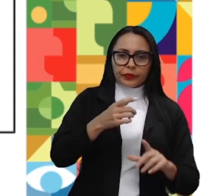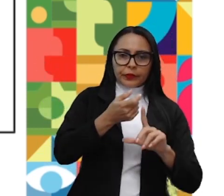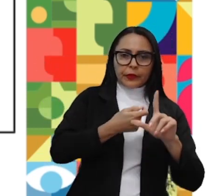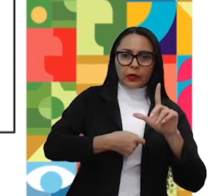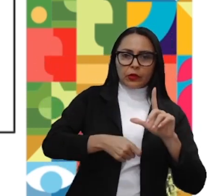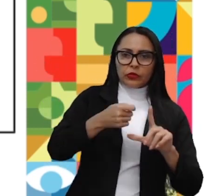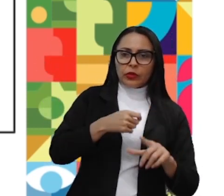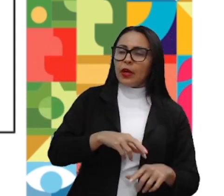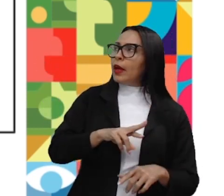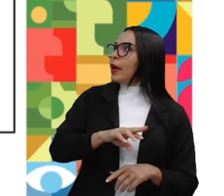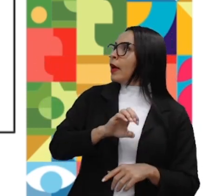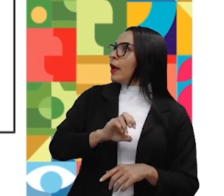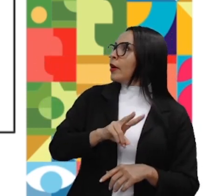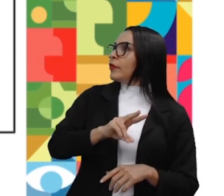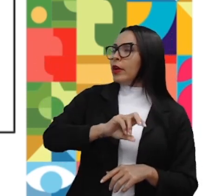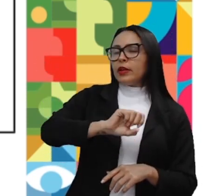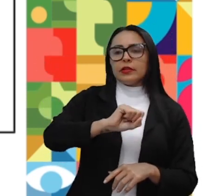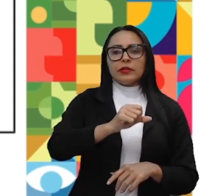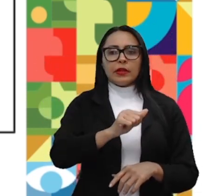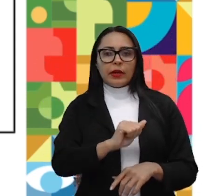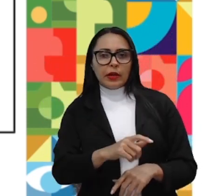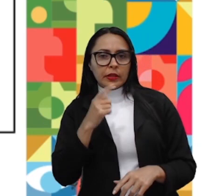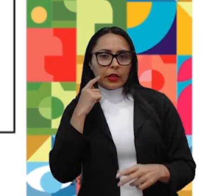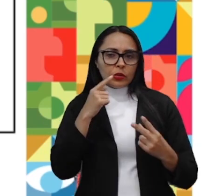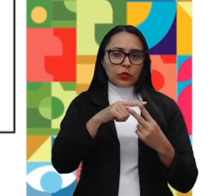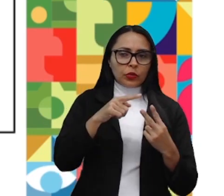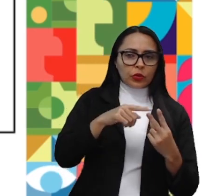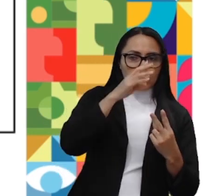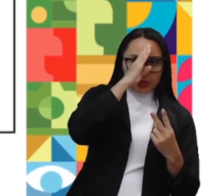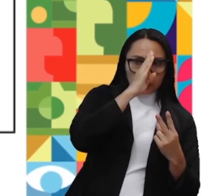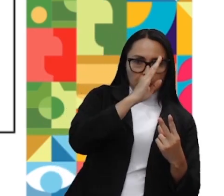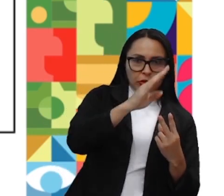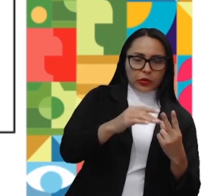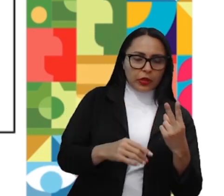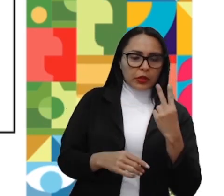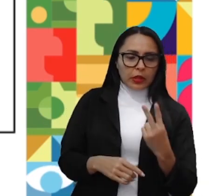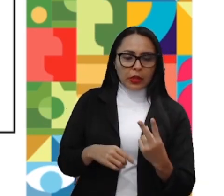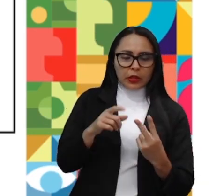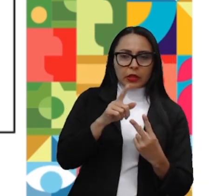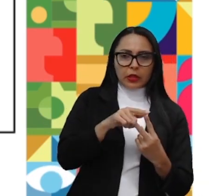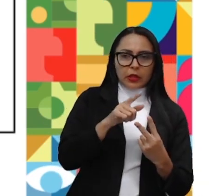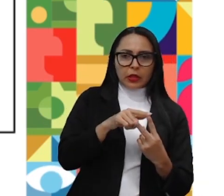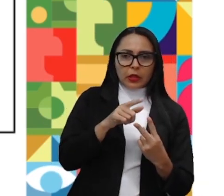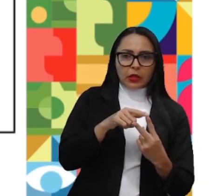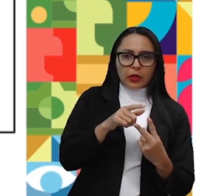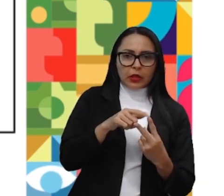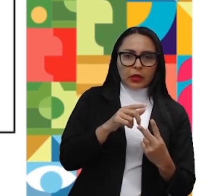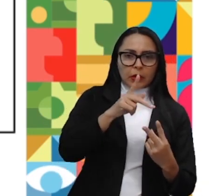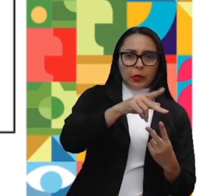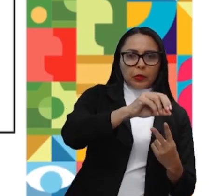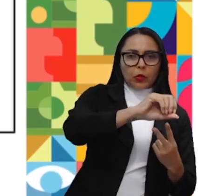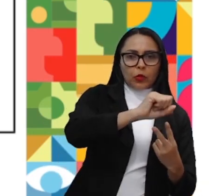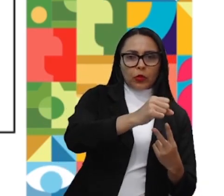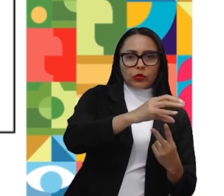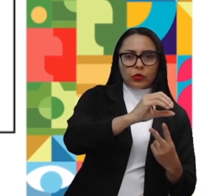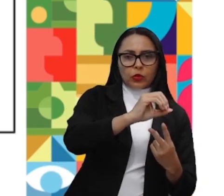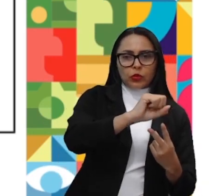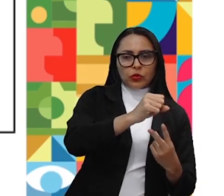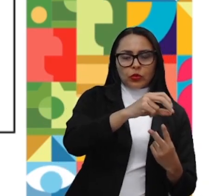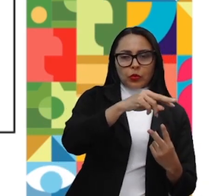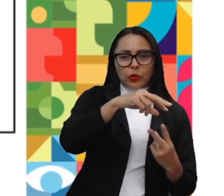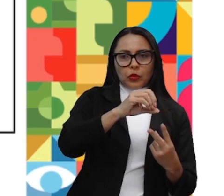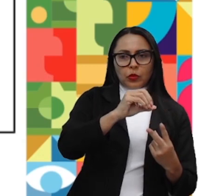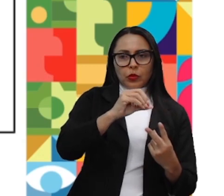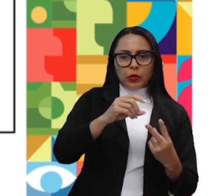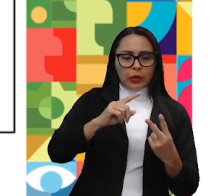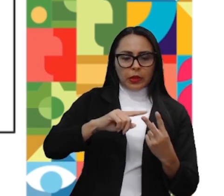reversa. A logística reversa, ela tem 2 principais canais, que são a logística reversa de pós-consumo e a logística reversa de